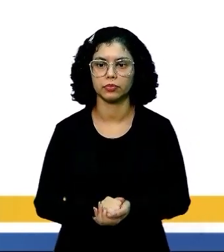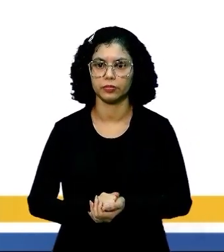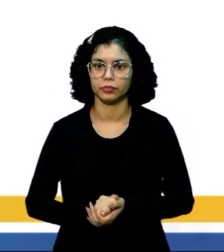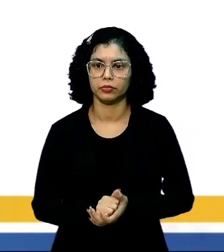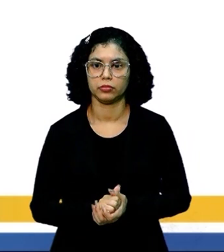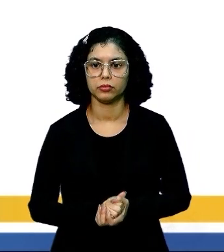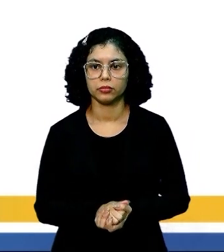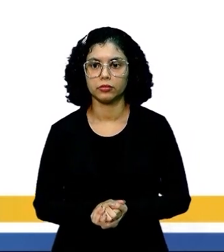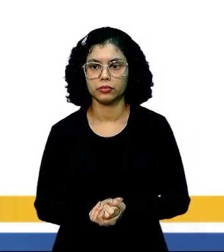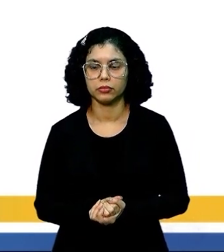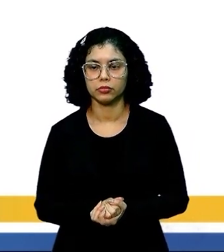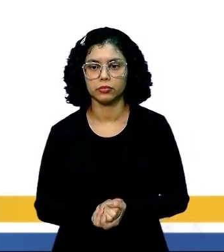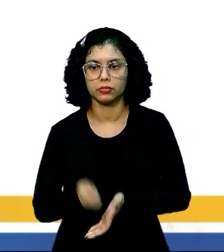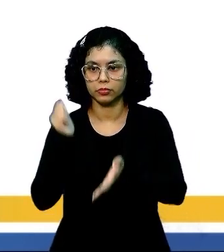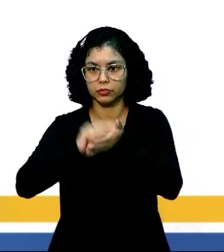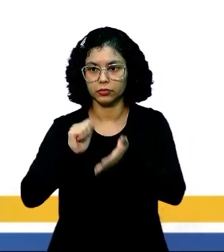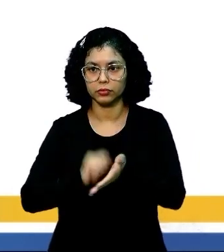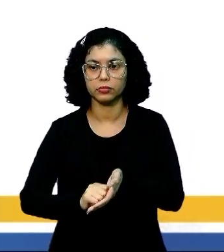ali.